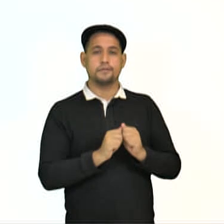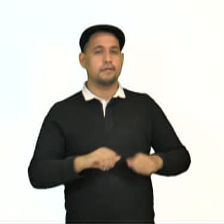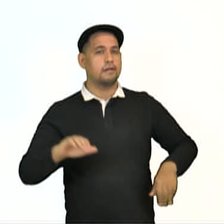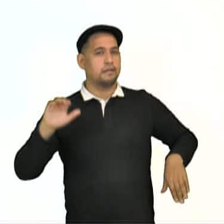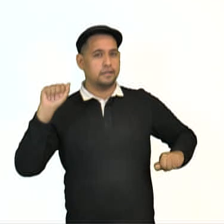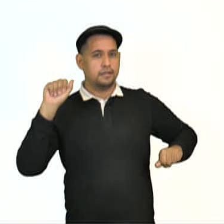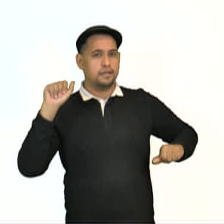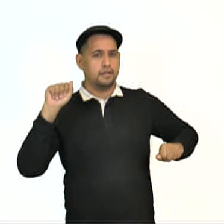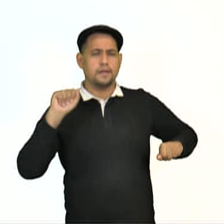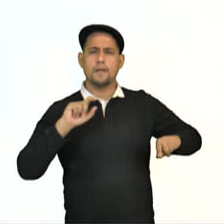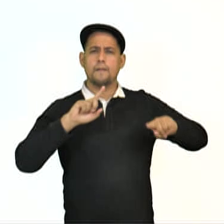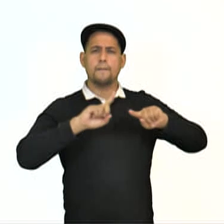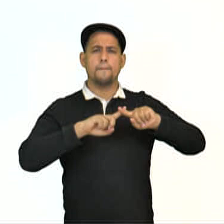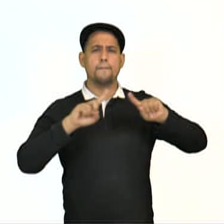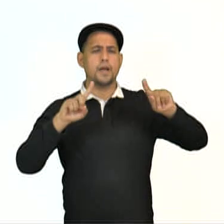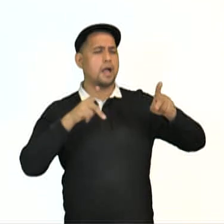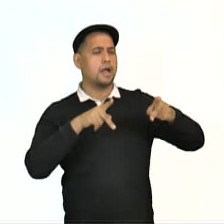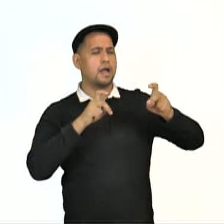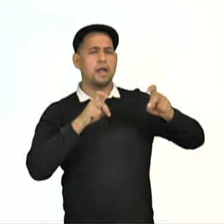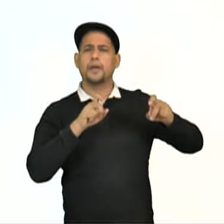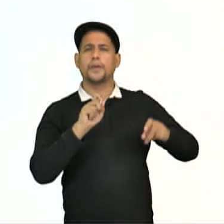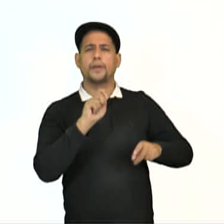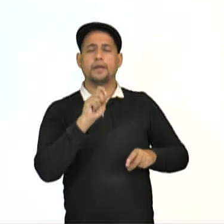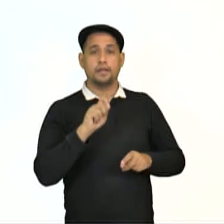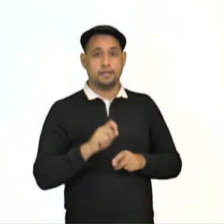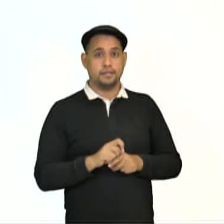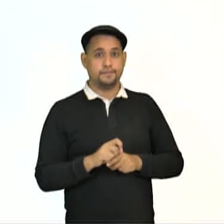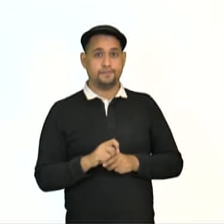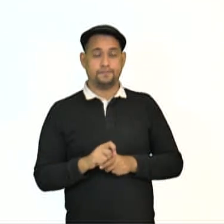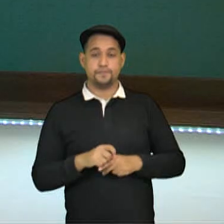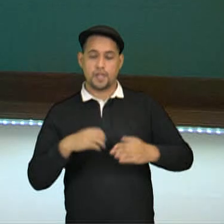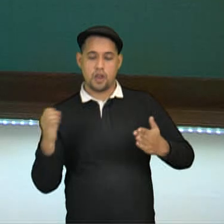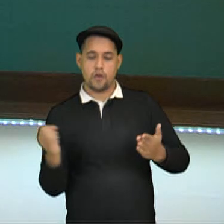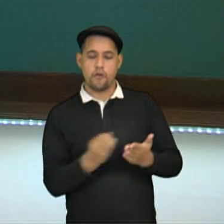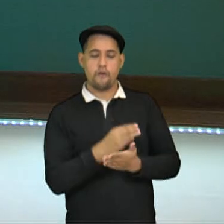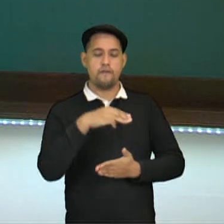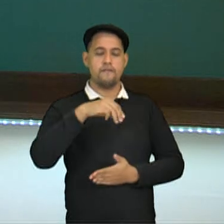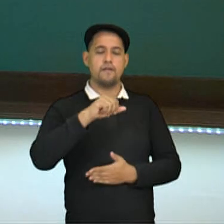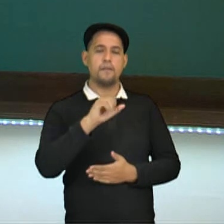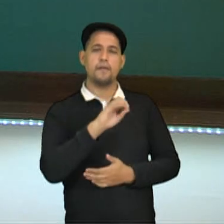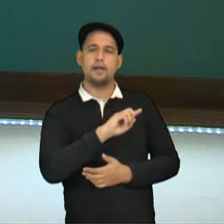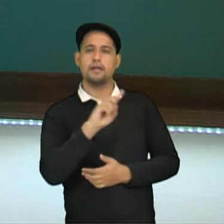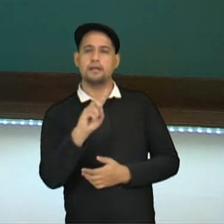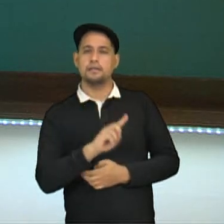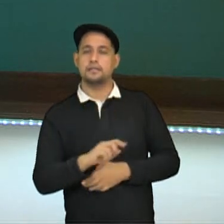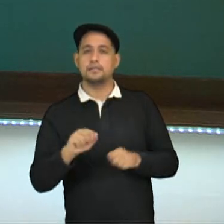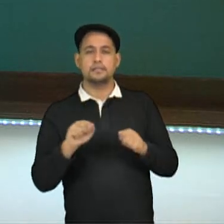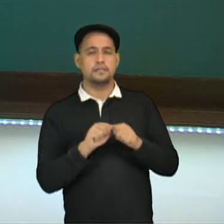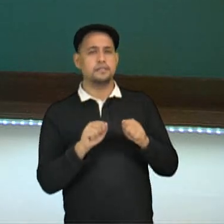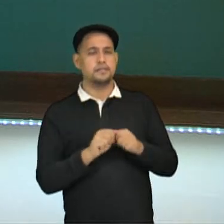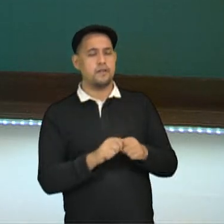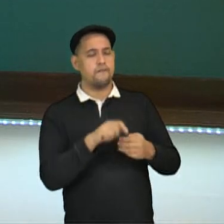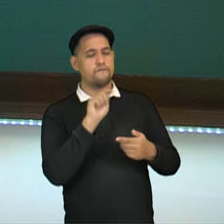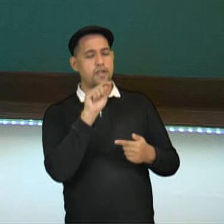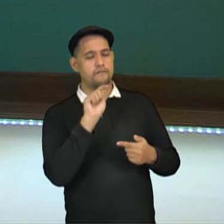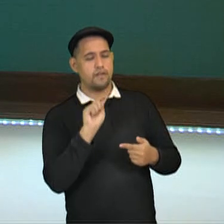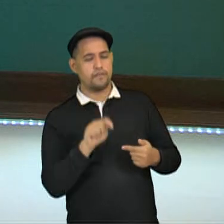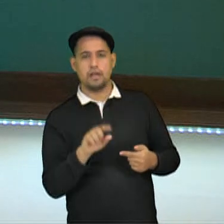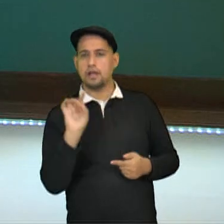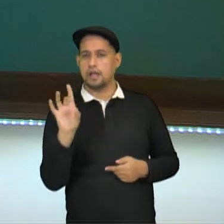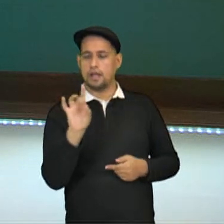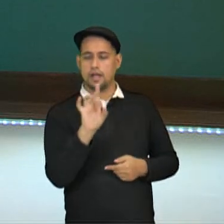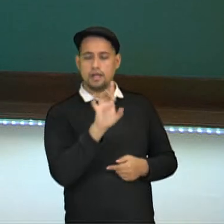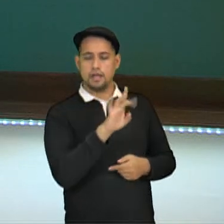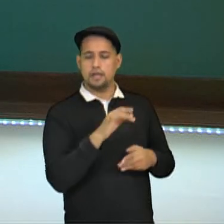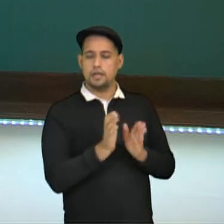Espanha. Então, observe que essa nova matriz, fazendo as multiplicações de cada